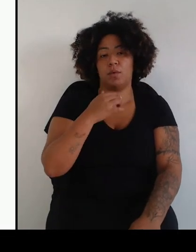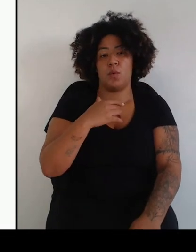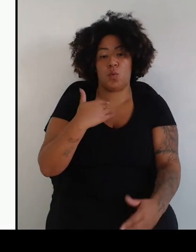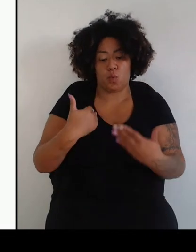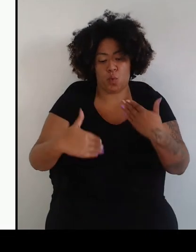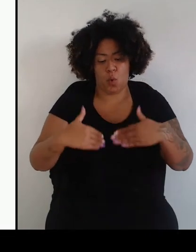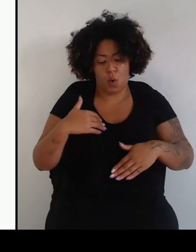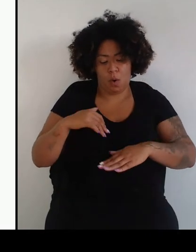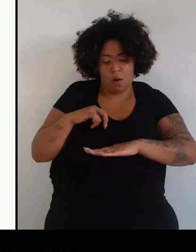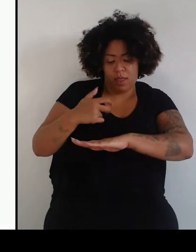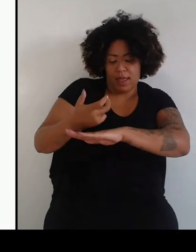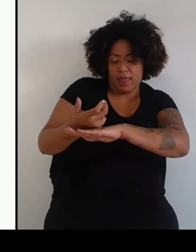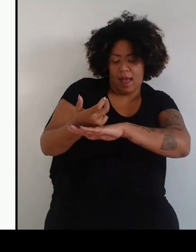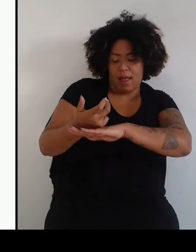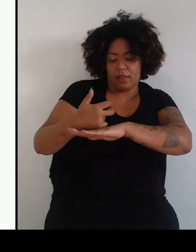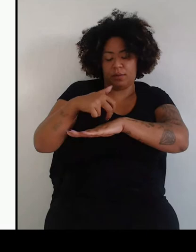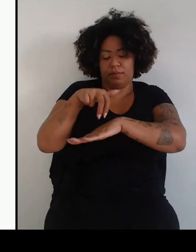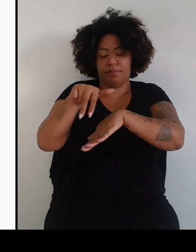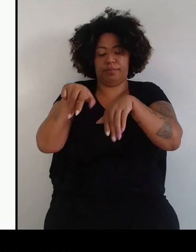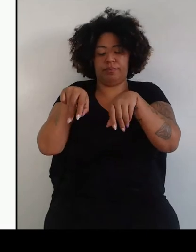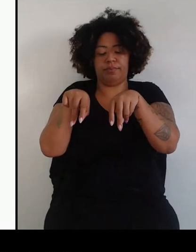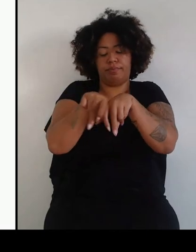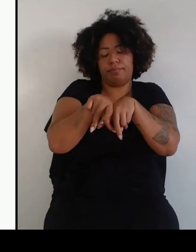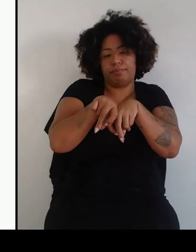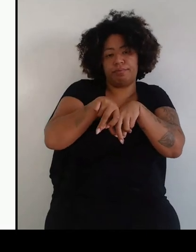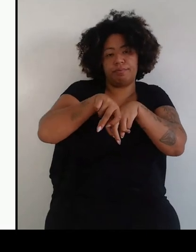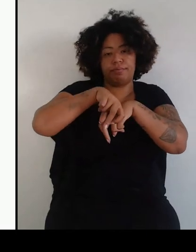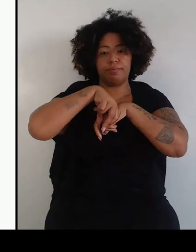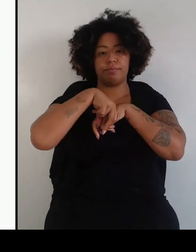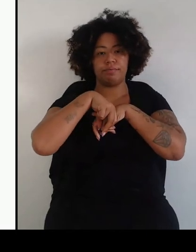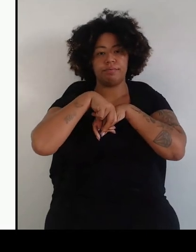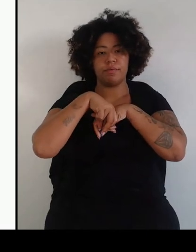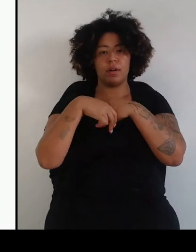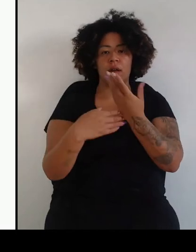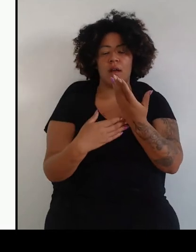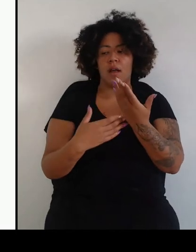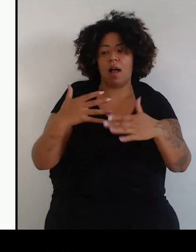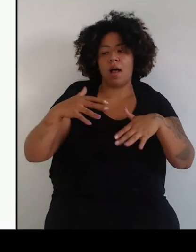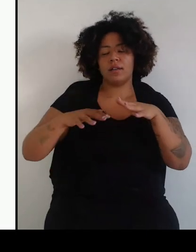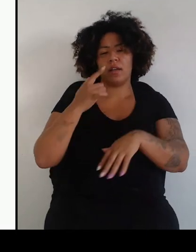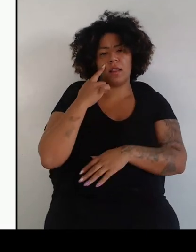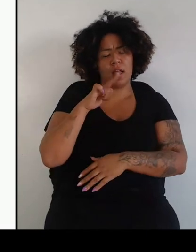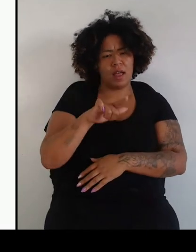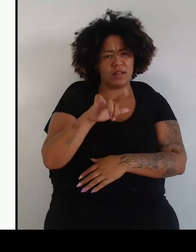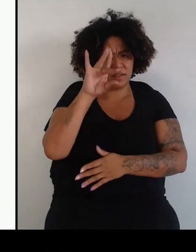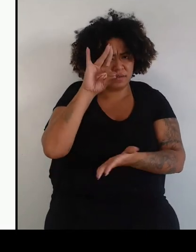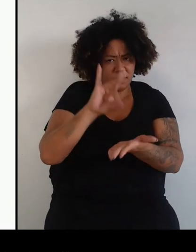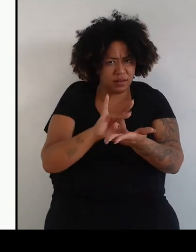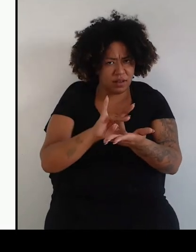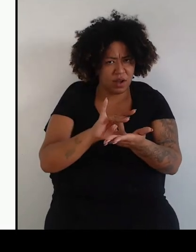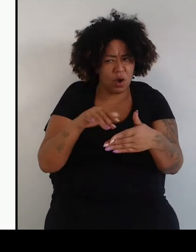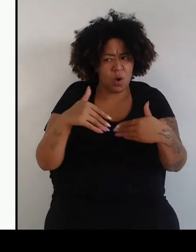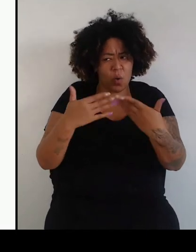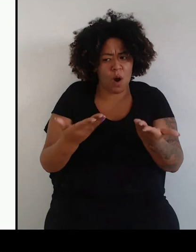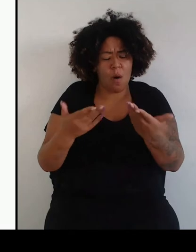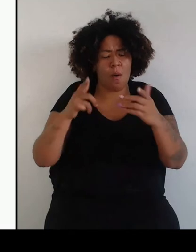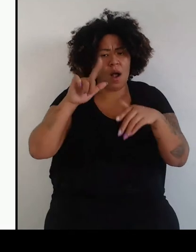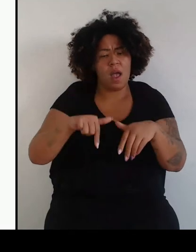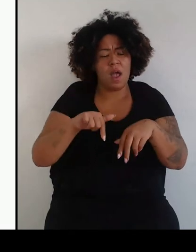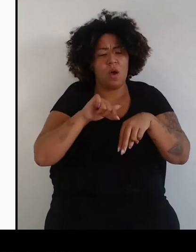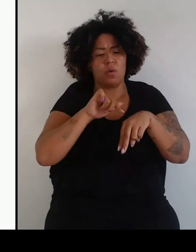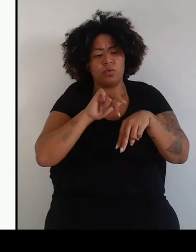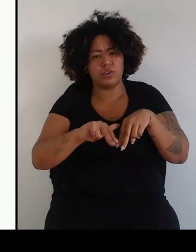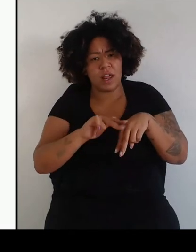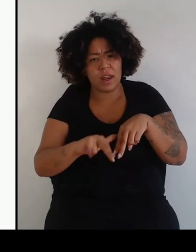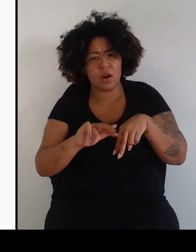nessa época Muitas delas não são possíveis de determinar Qual é o seu gênero ou identidade